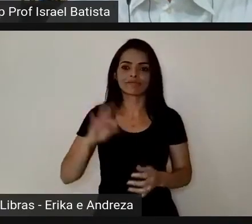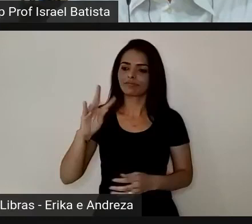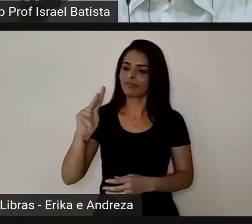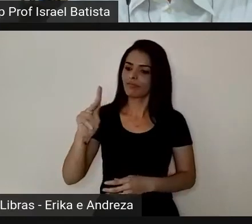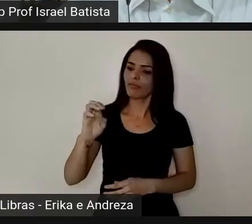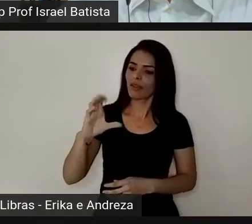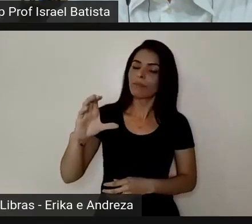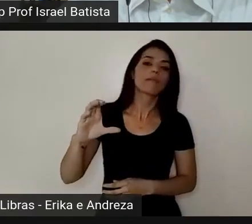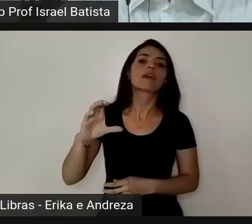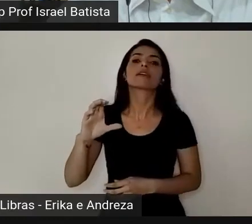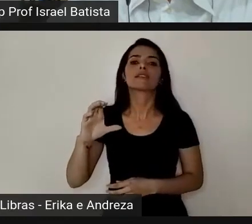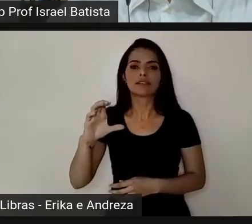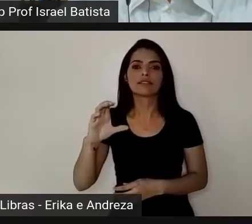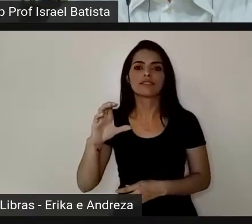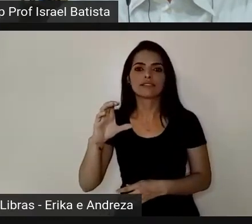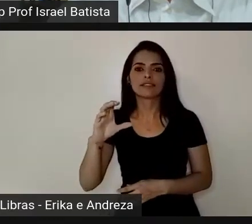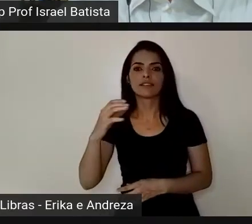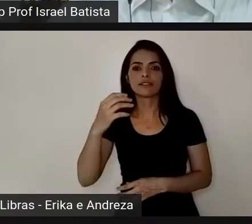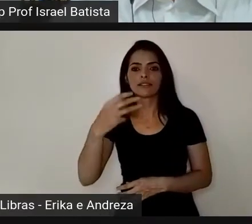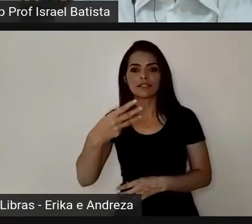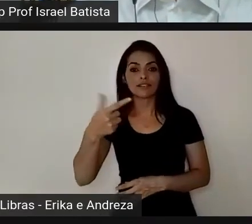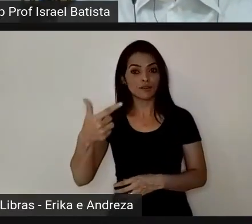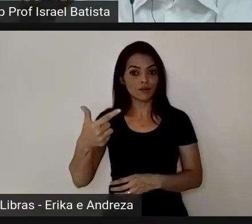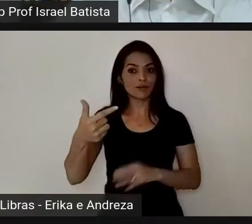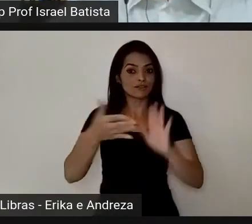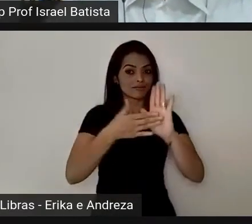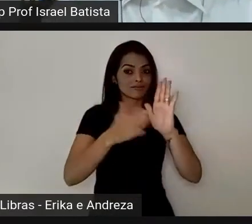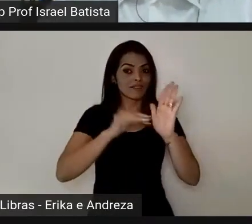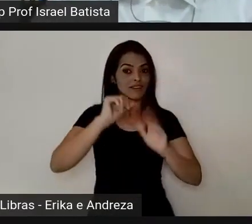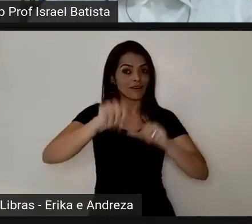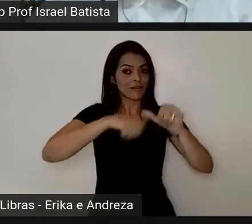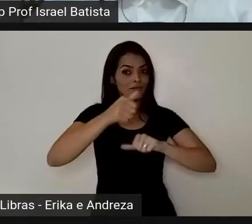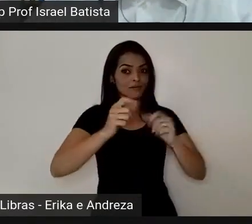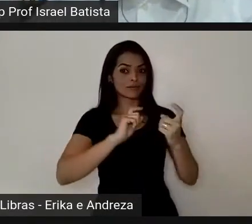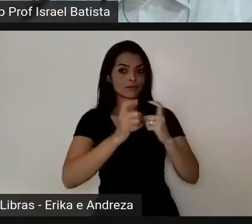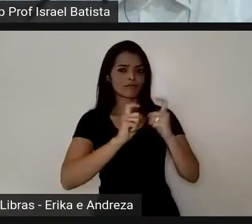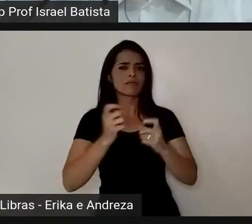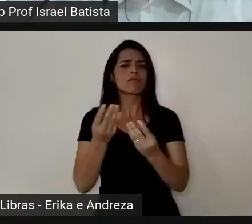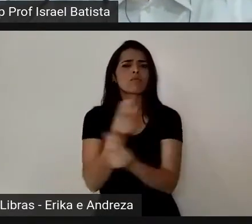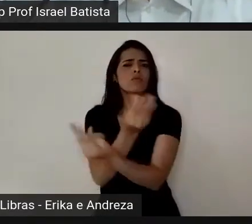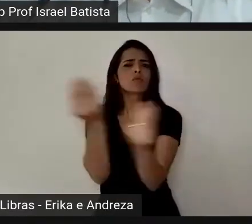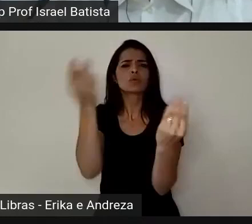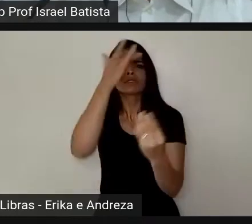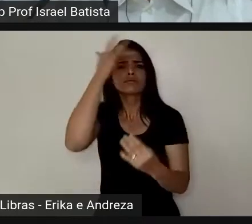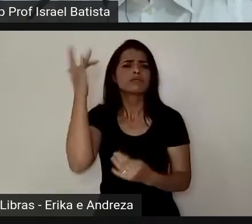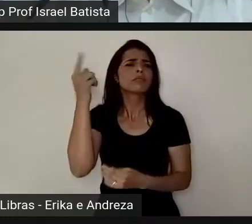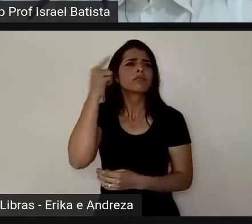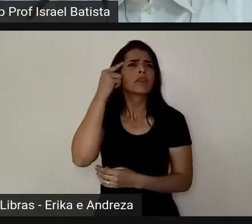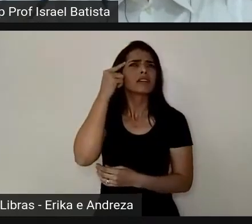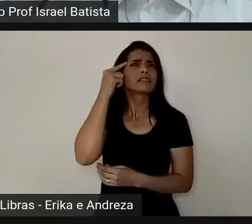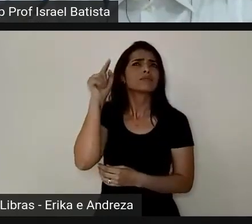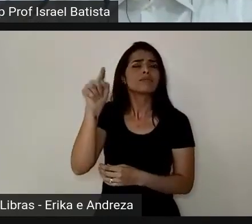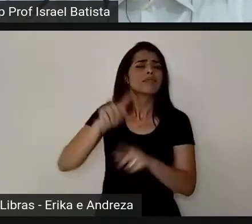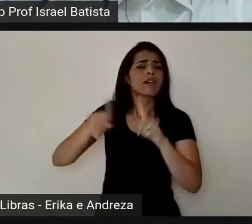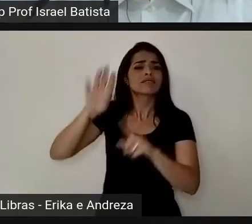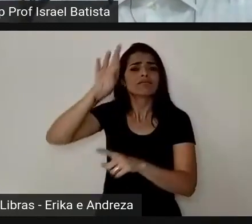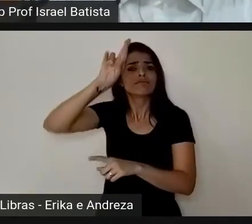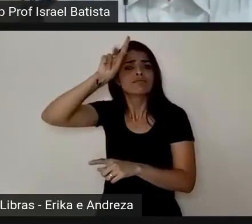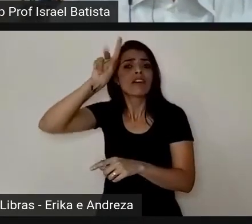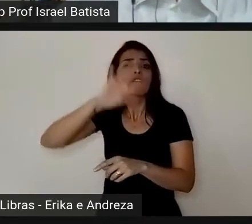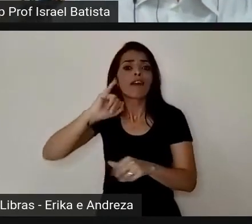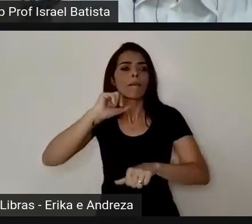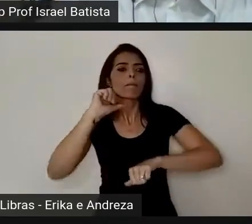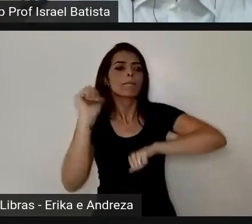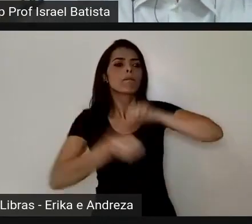32, que trata da reforma administrativa, muita gente pensa erroneamente que ela vai mudar apenas a situação do